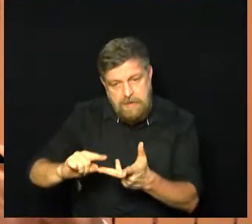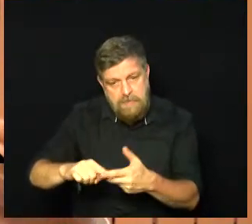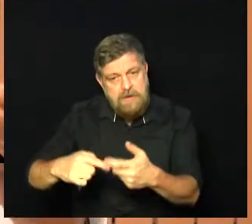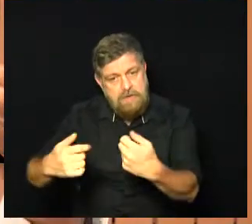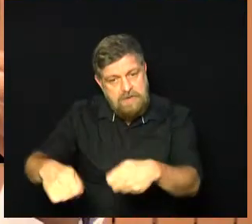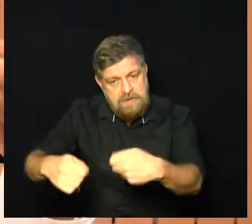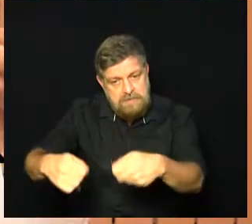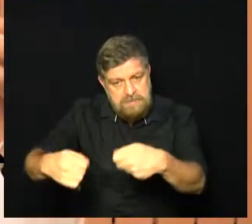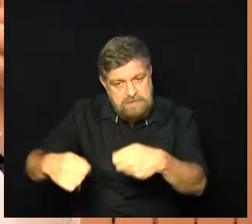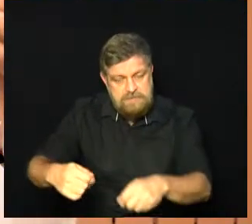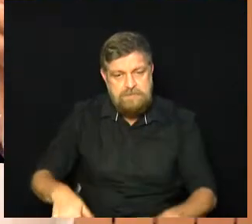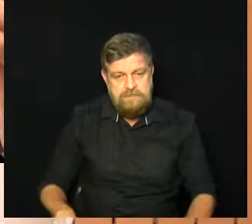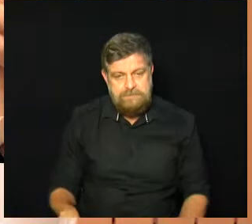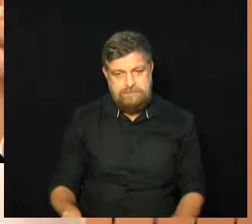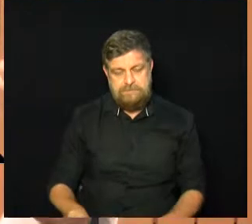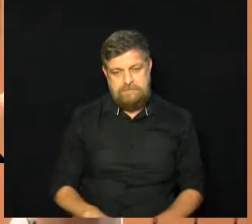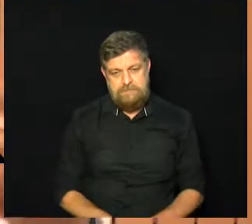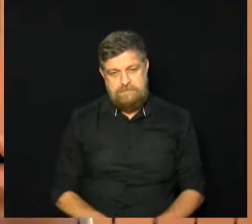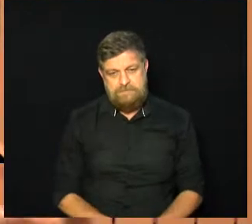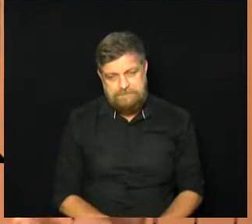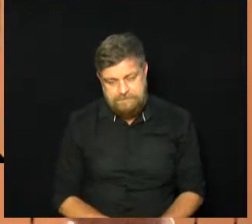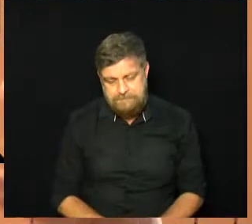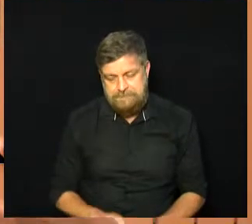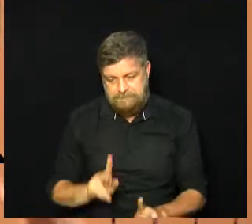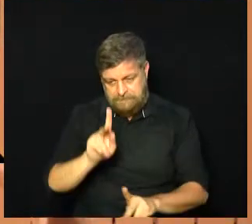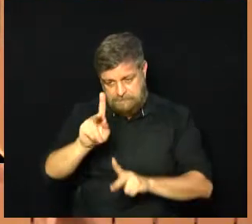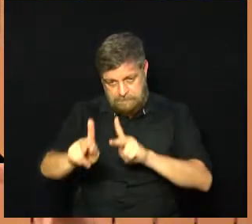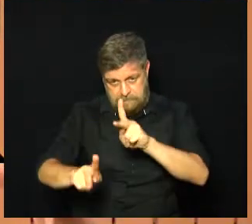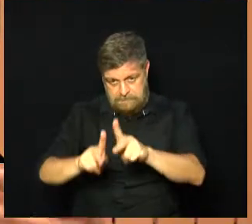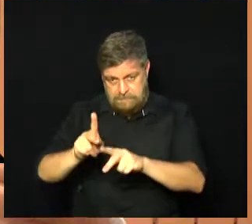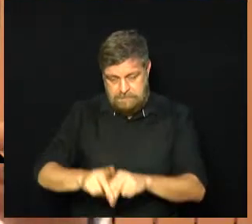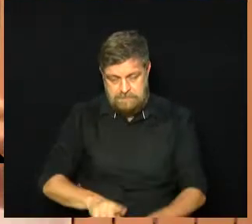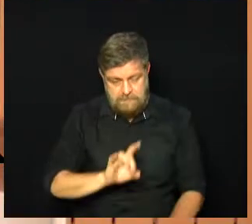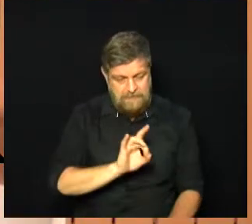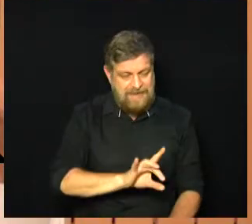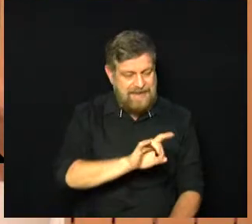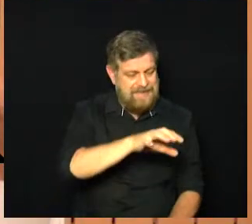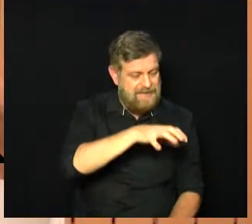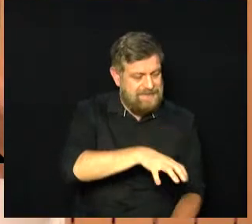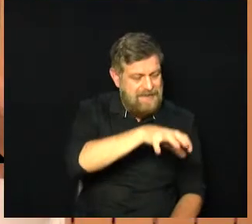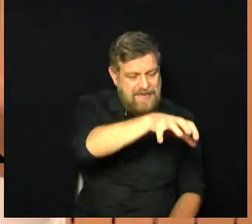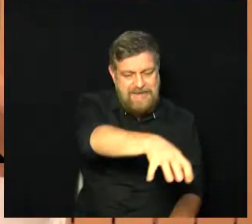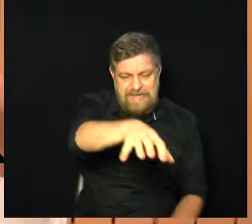necessidades com que a população de cada uma dessas regiões, né,